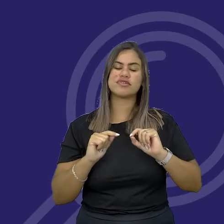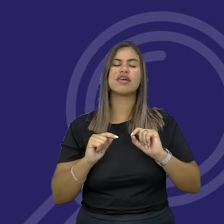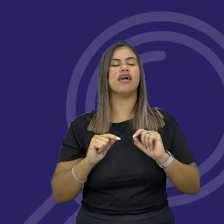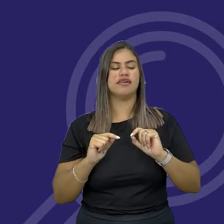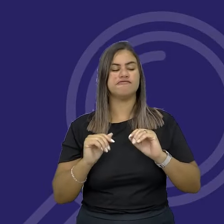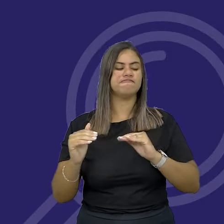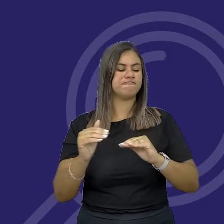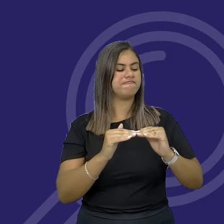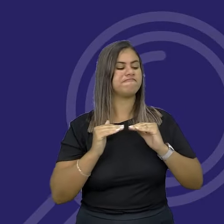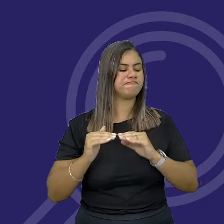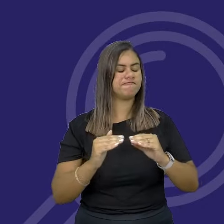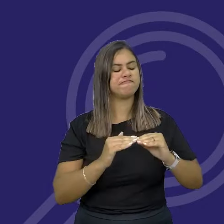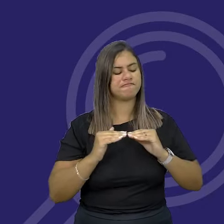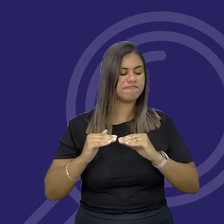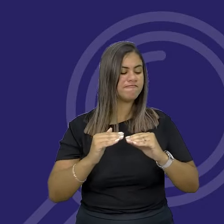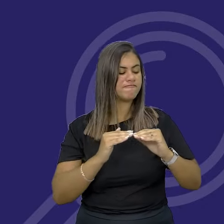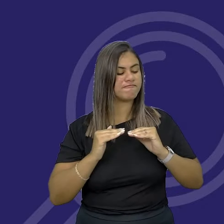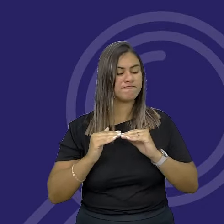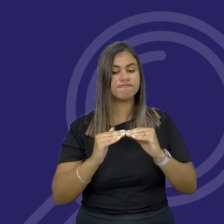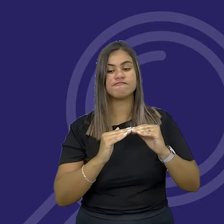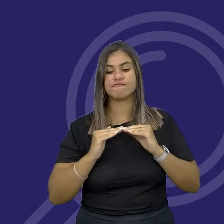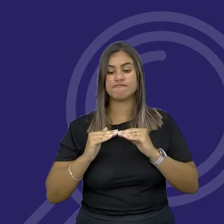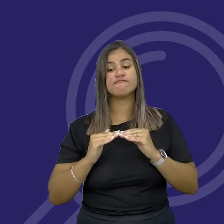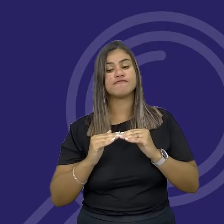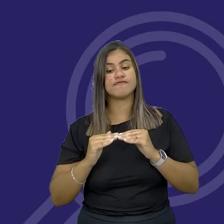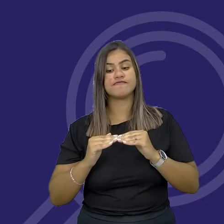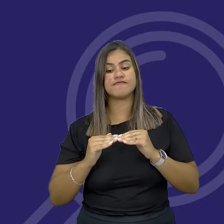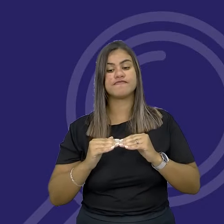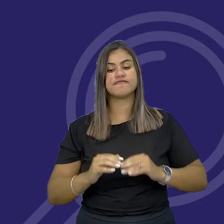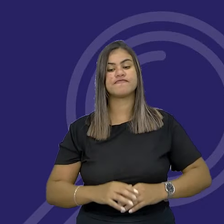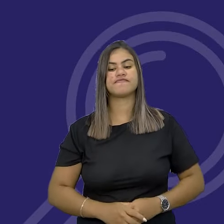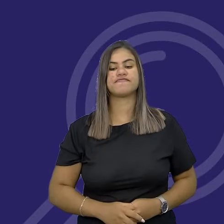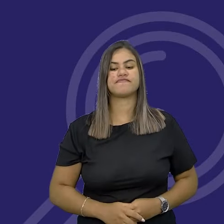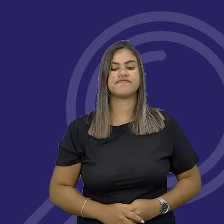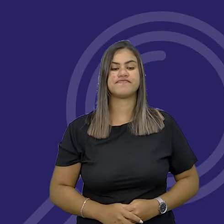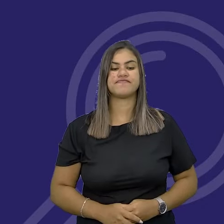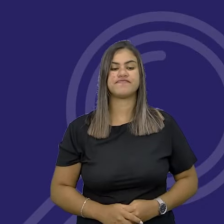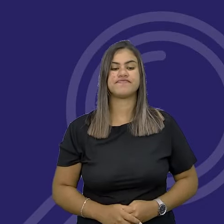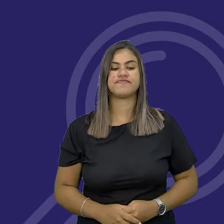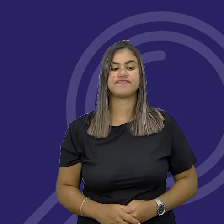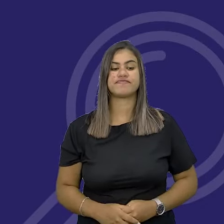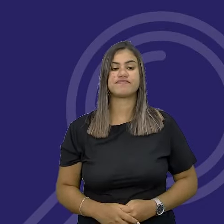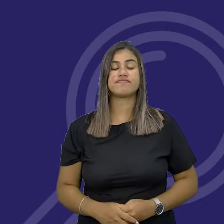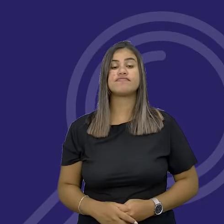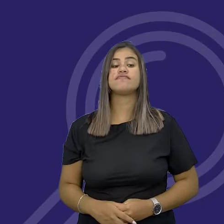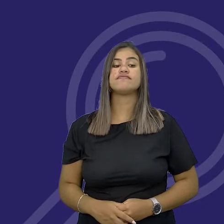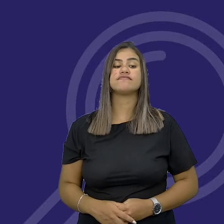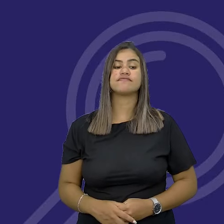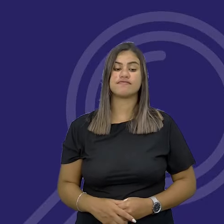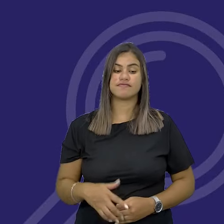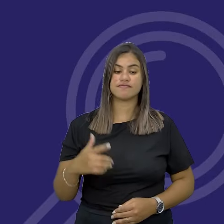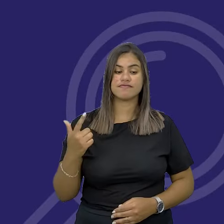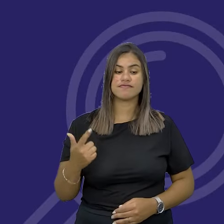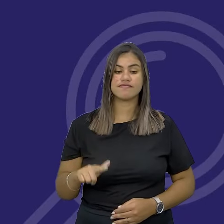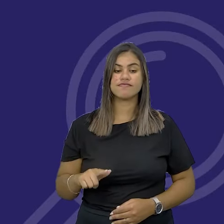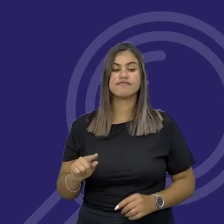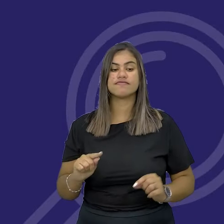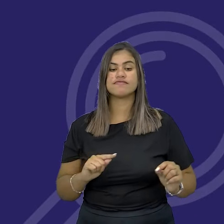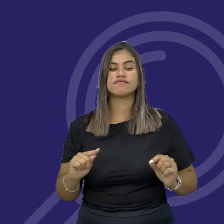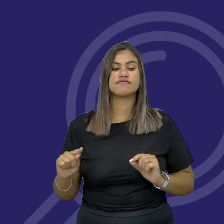consenso, né, da chegar o melhor resultado que esteja correto. E, por fim,